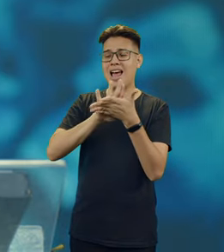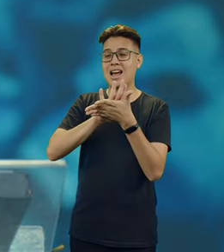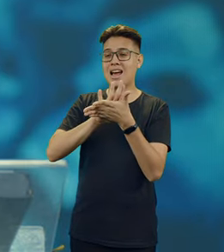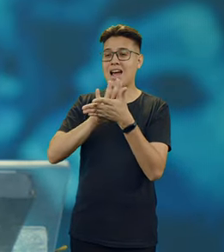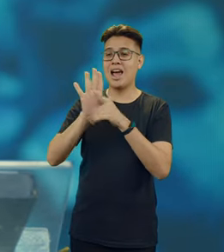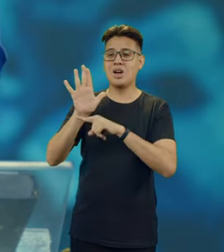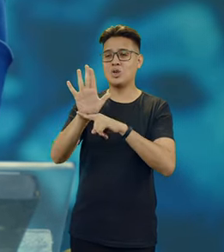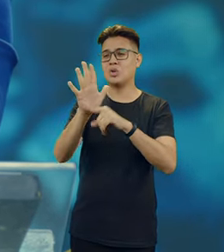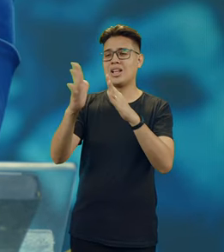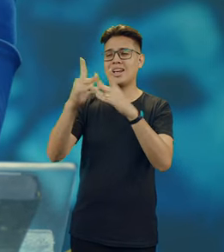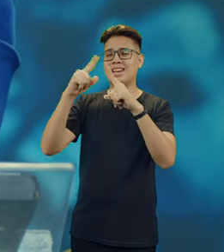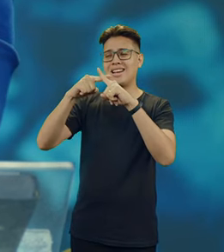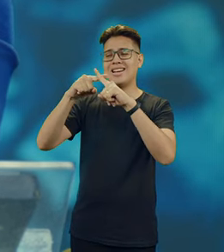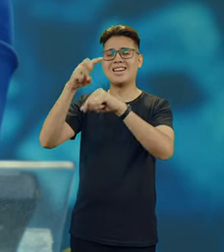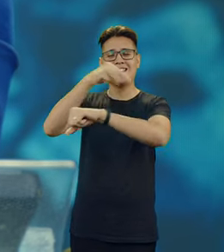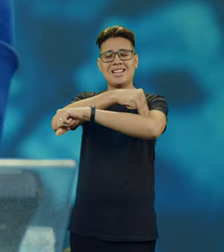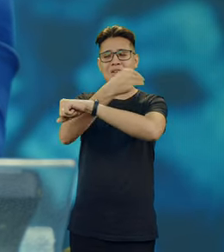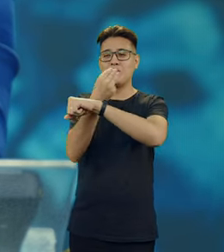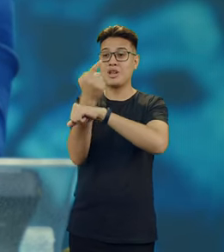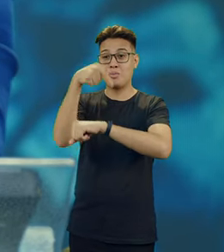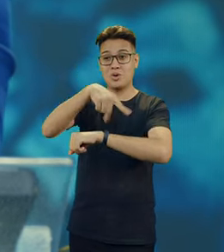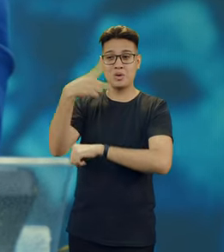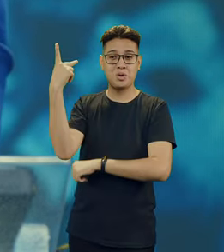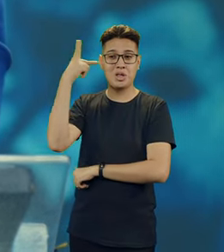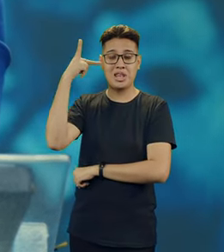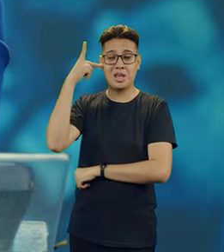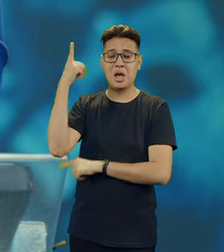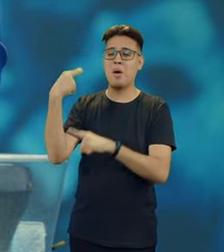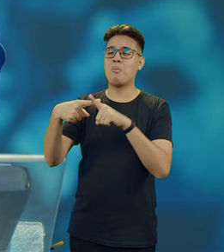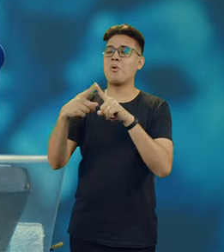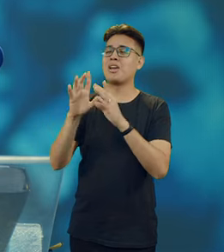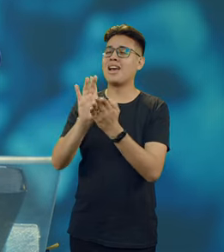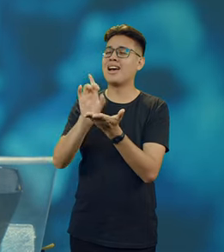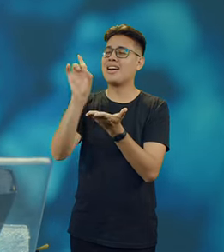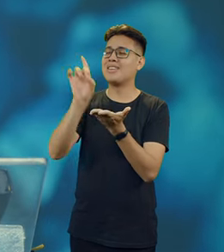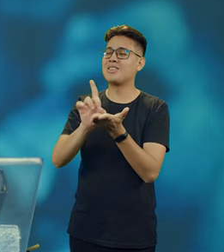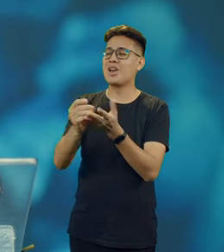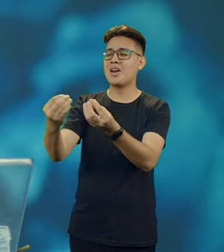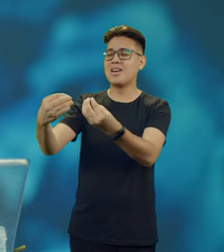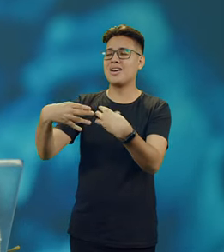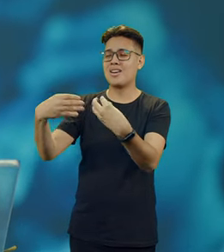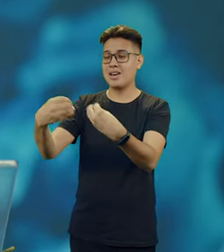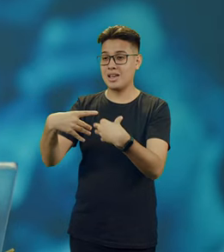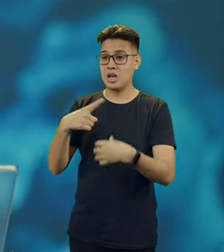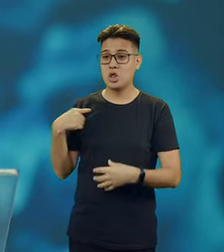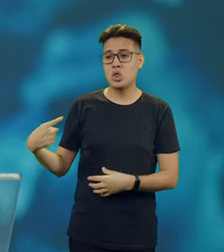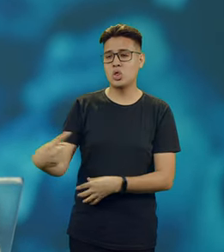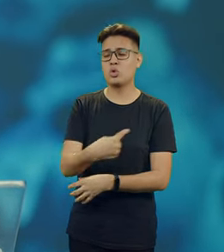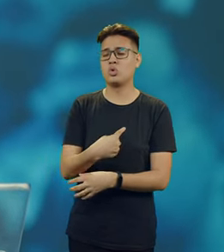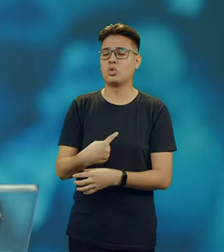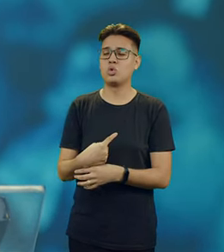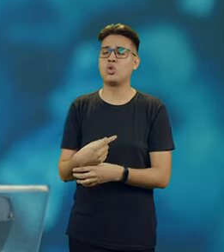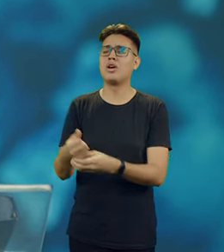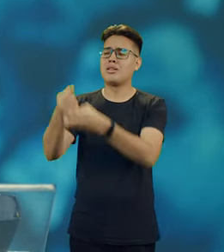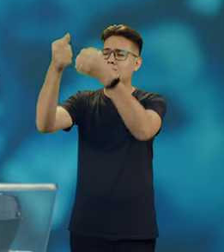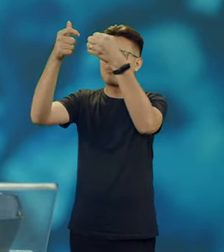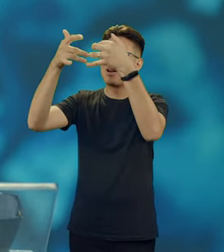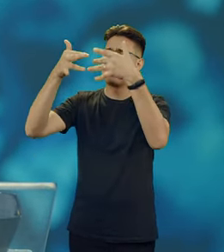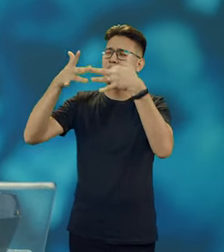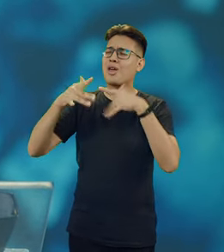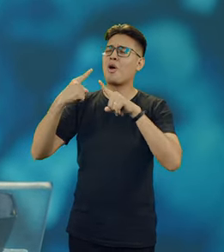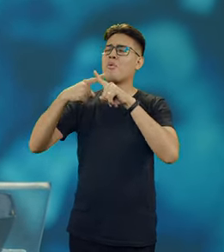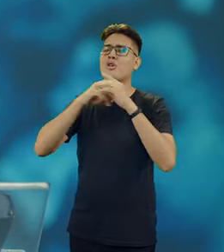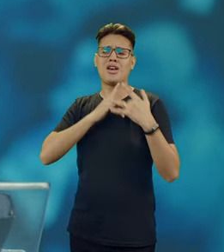mãe. Porque é certeza que a Bíblia nos ensina que o generoso será abençoado. Aquele que ajuda